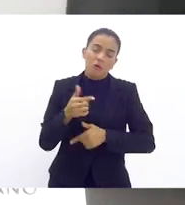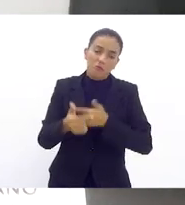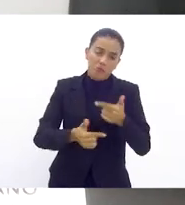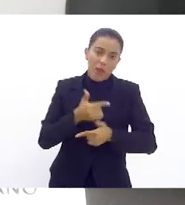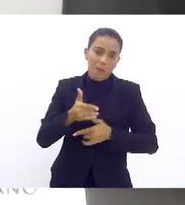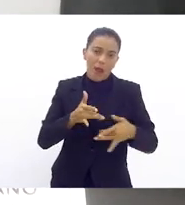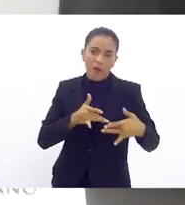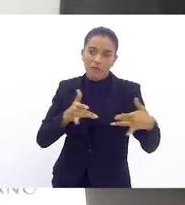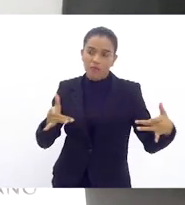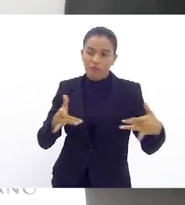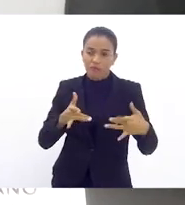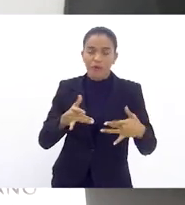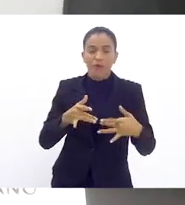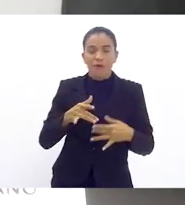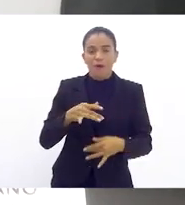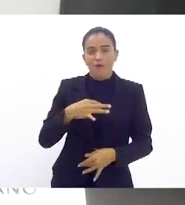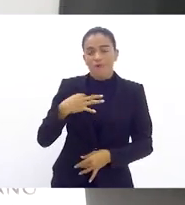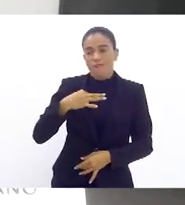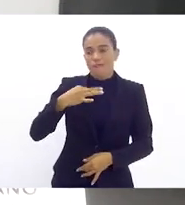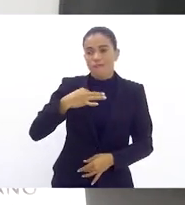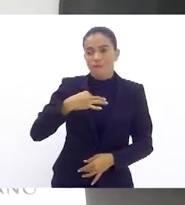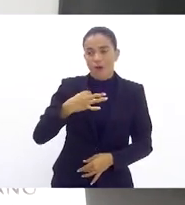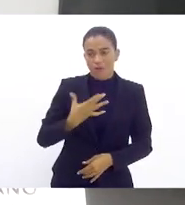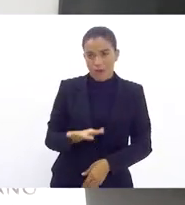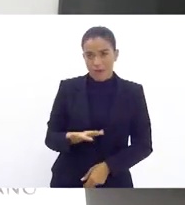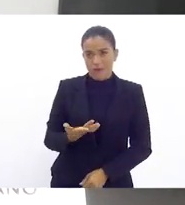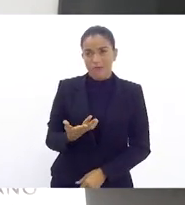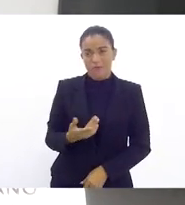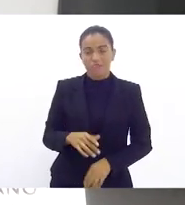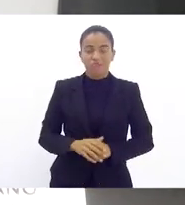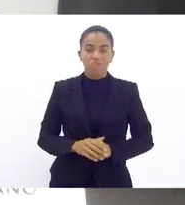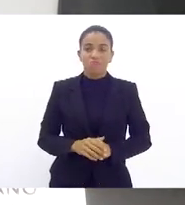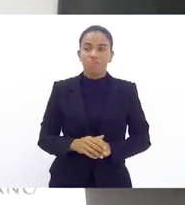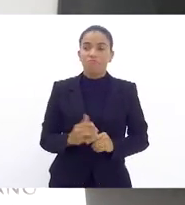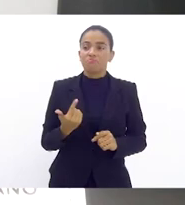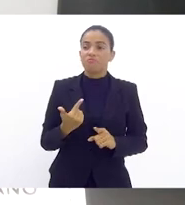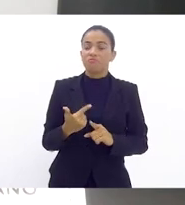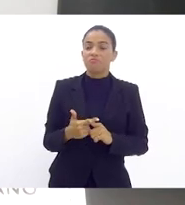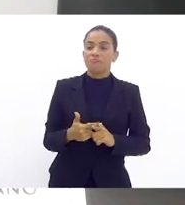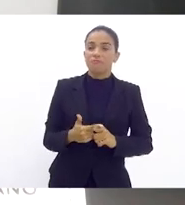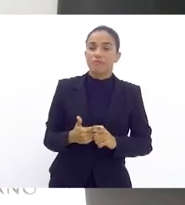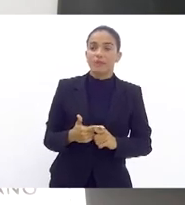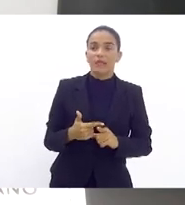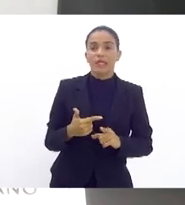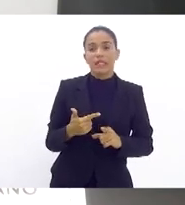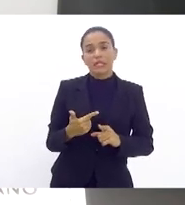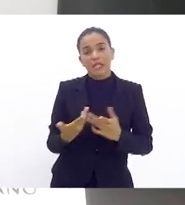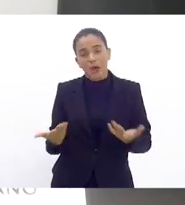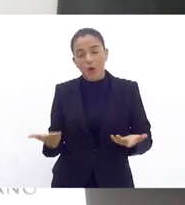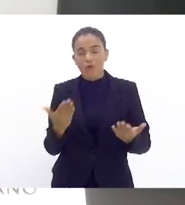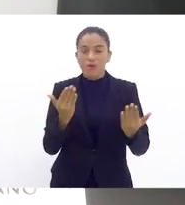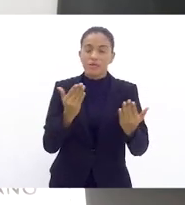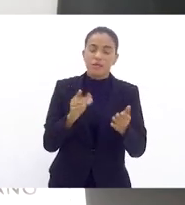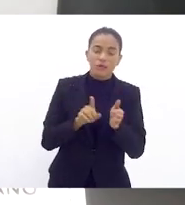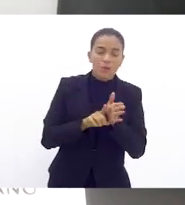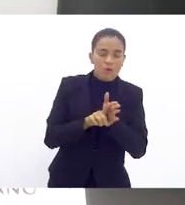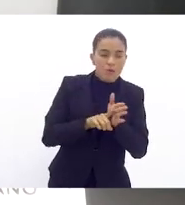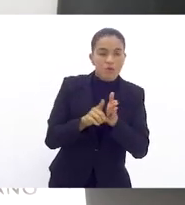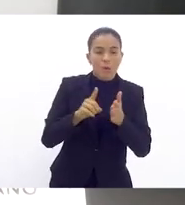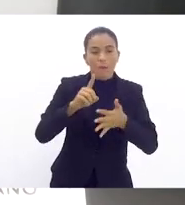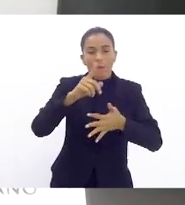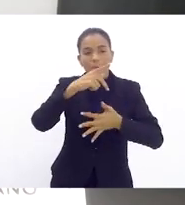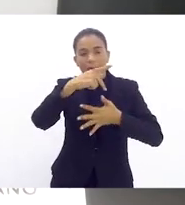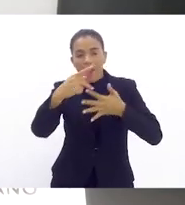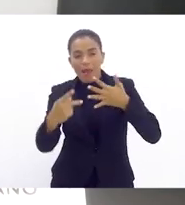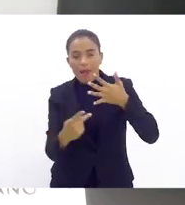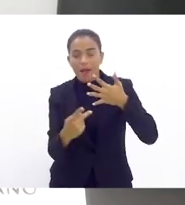não teve, a gente tenta sempre fazer com o menor custo possível, já que está absorvendo os custos. e fiz então com parâmetros que pudessem